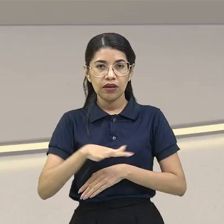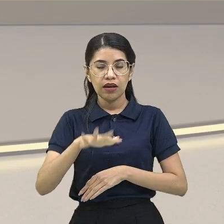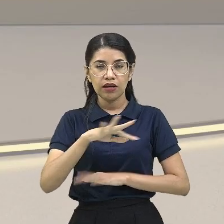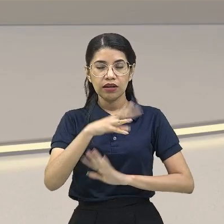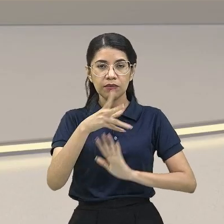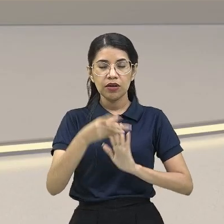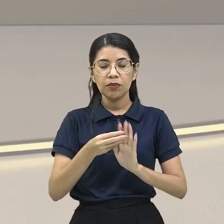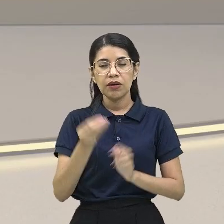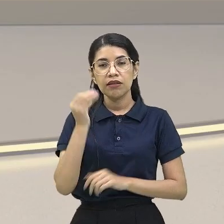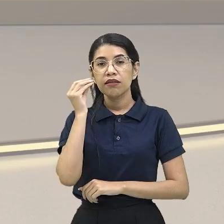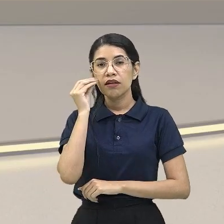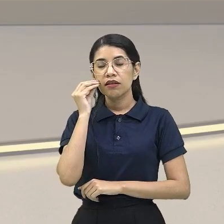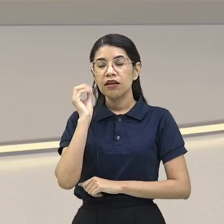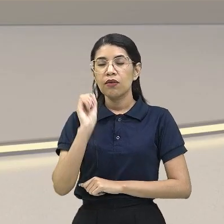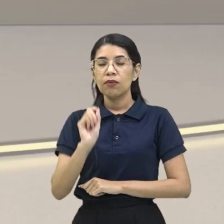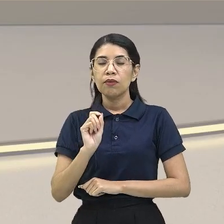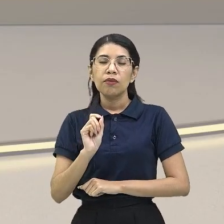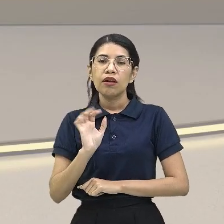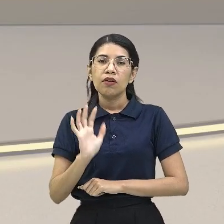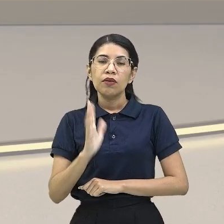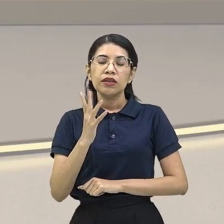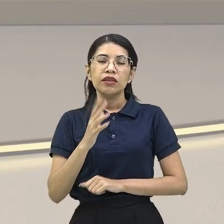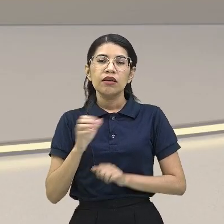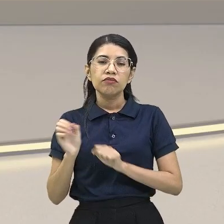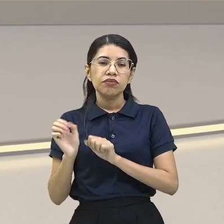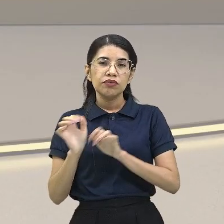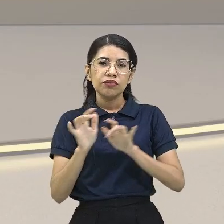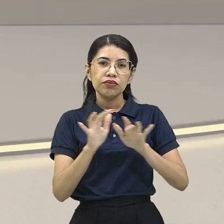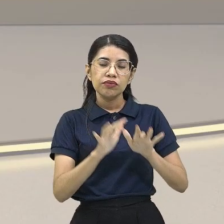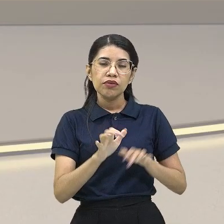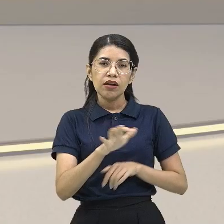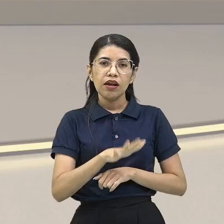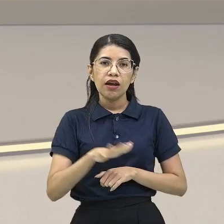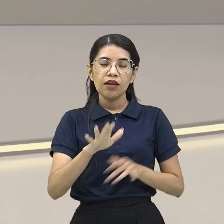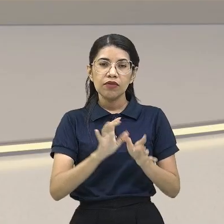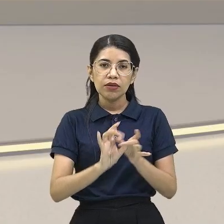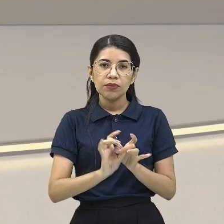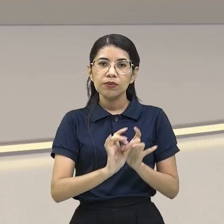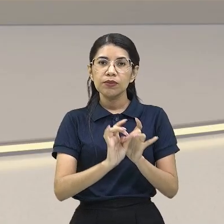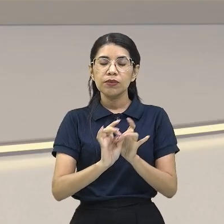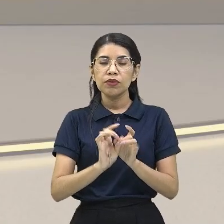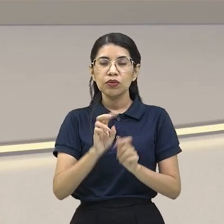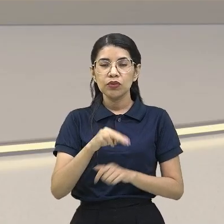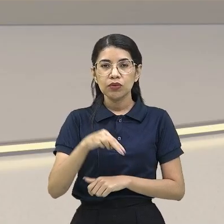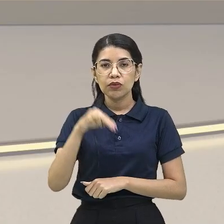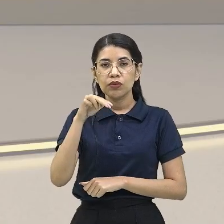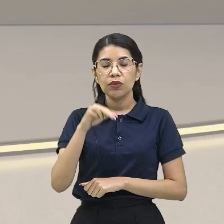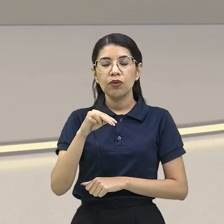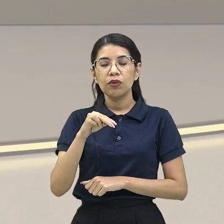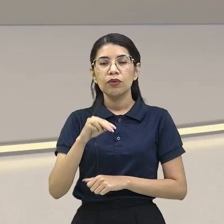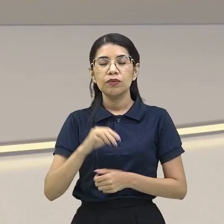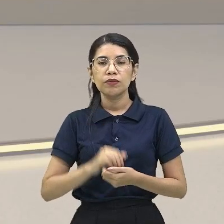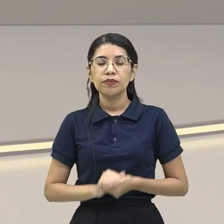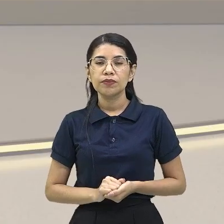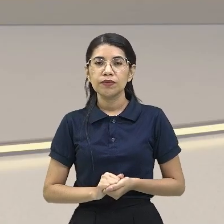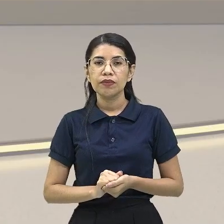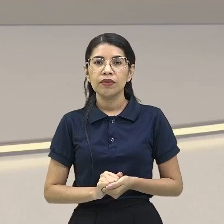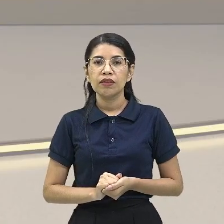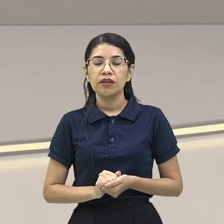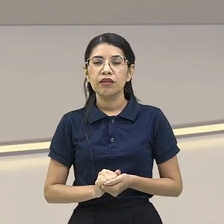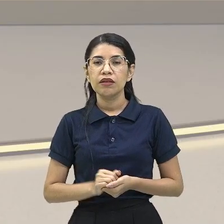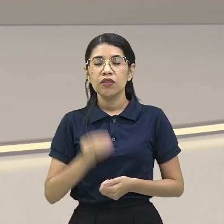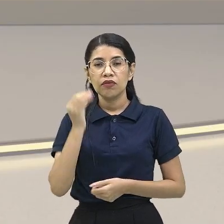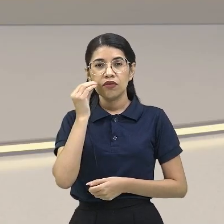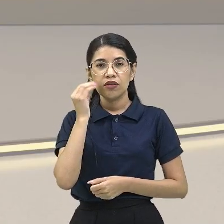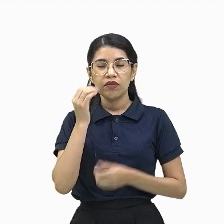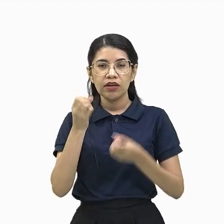uma tentativa de fazer um processo de integração nacional da região norte, tá, para todo o resto do país. Então vamos lá dar uma olhadinha